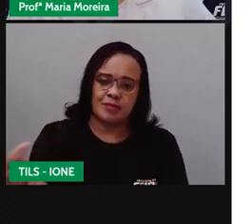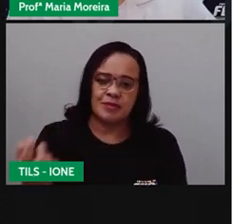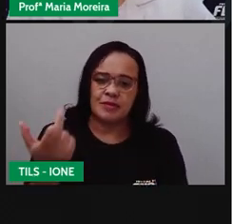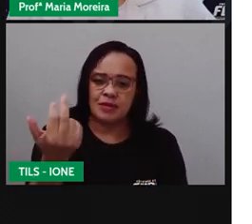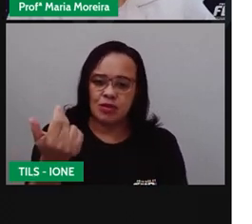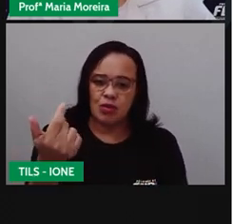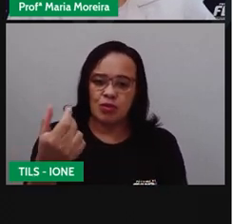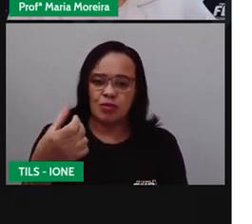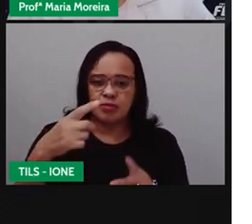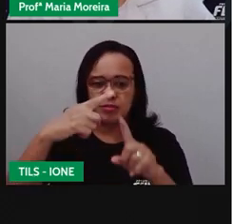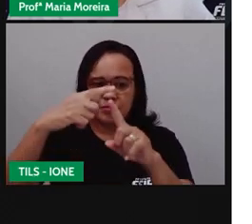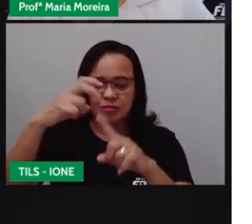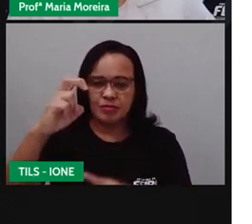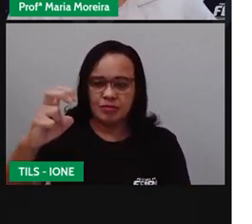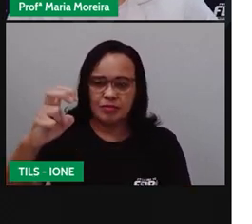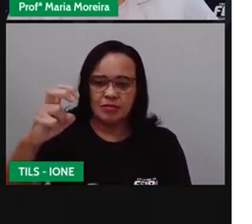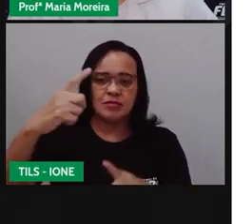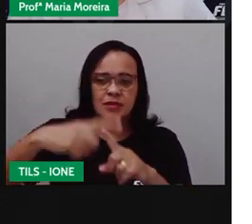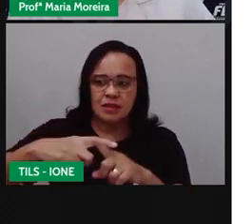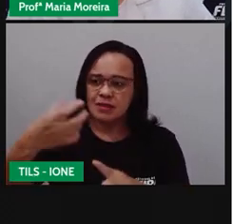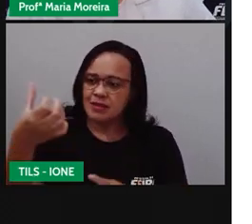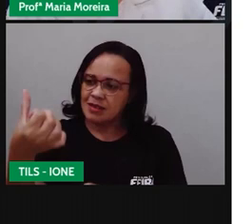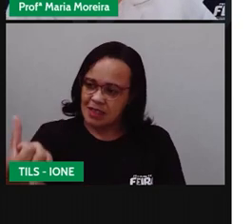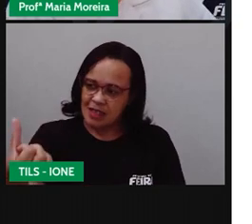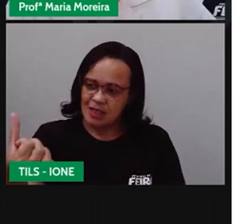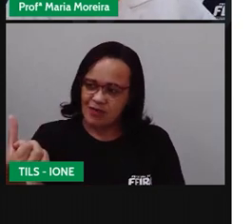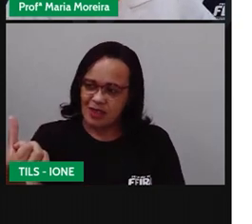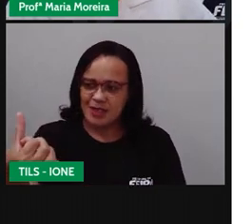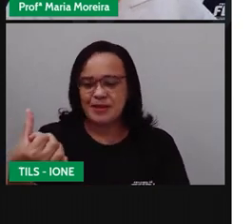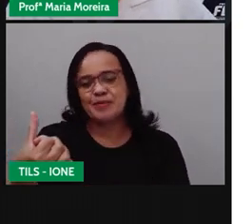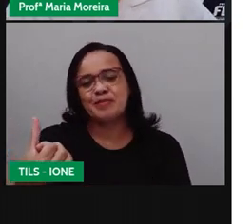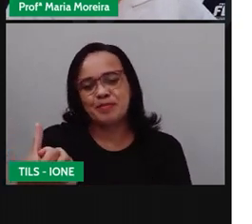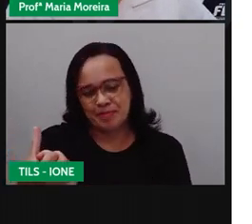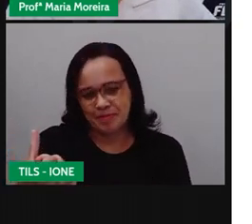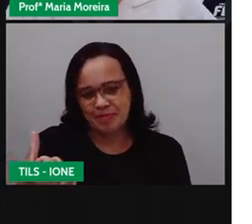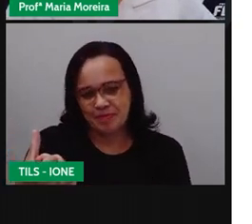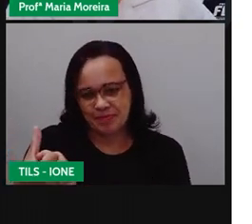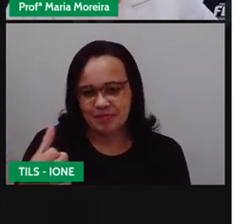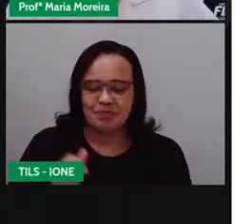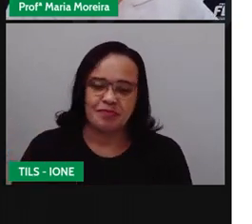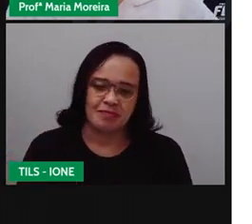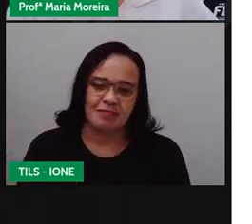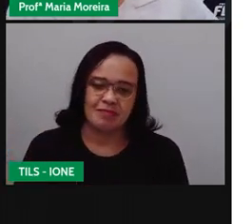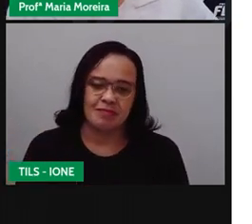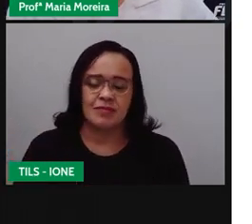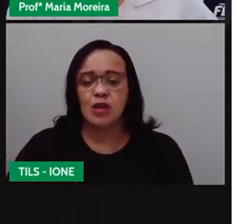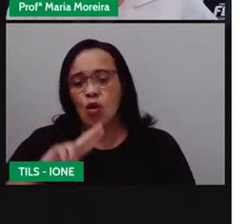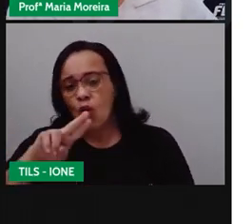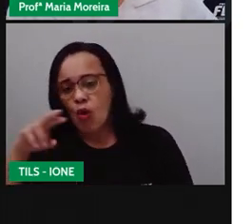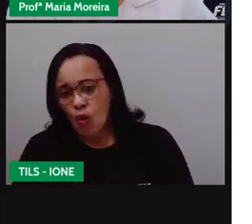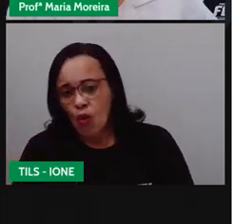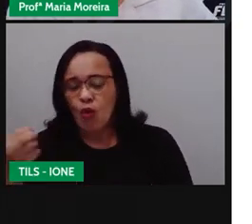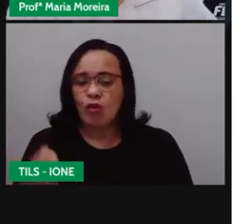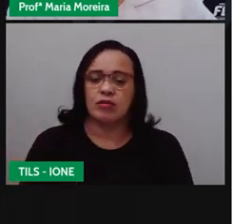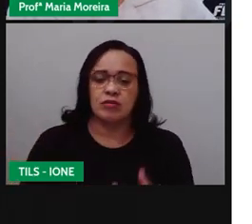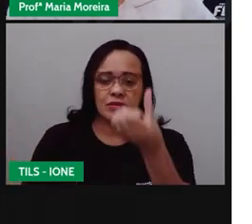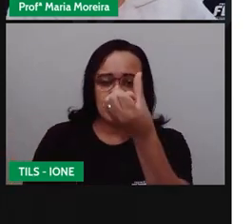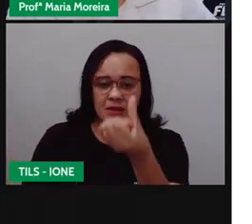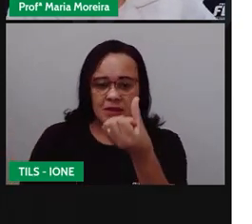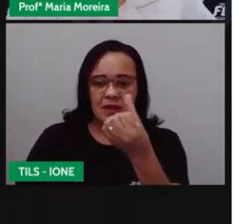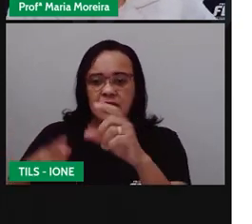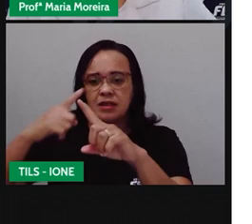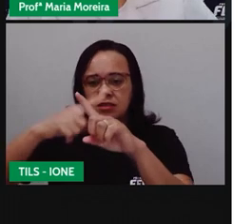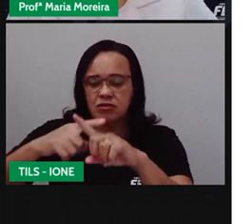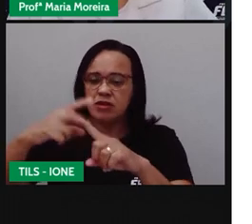é 5, quantas vezes? 5, 6 vezes, né? Ou eu posso ter o quê? O 6